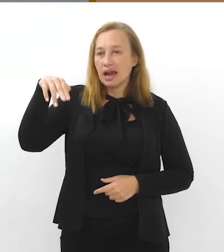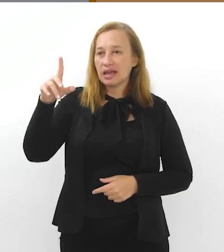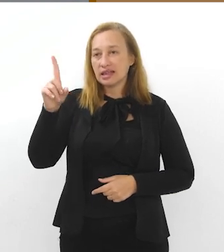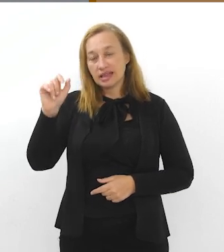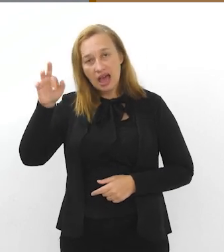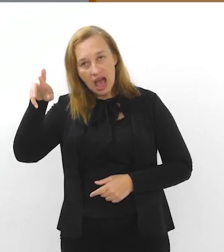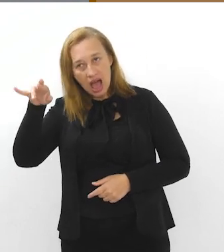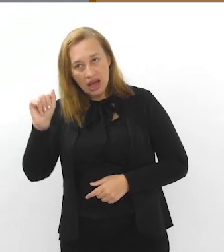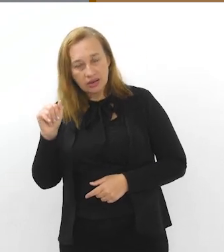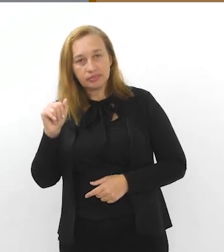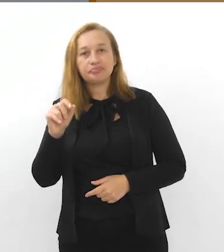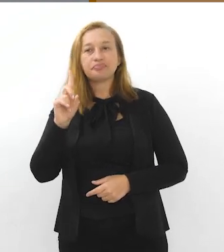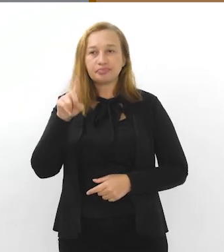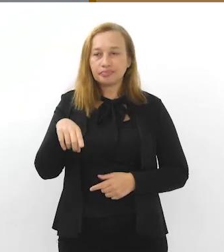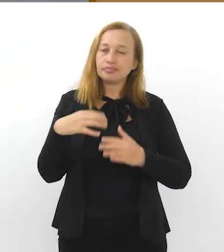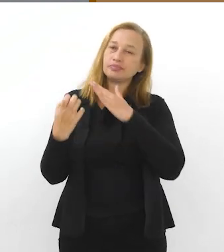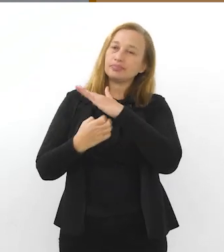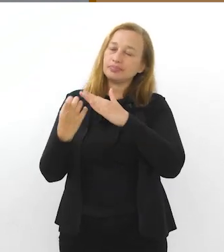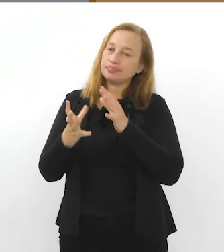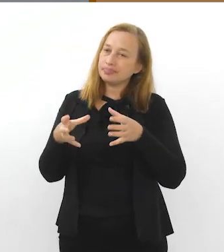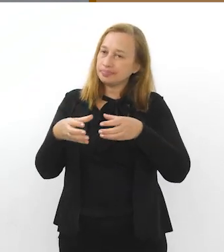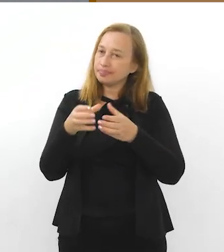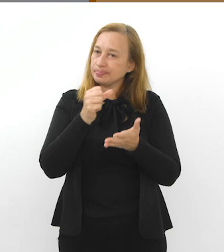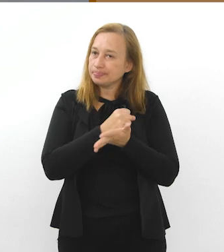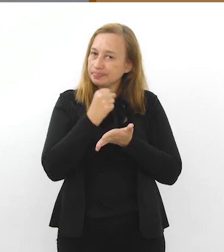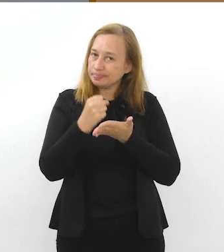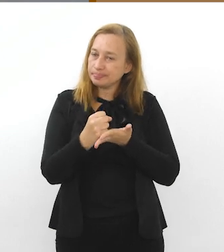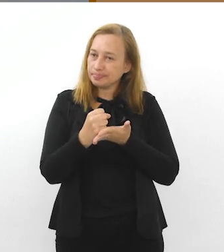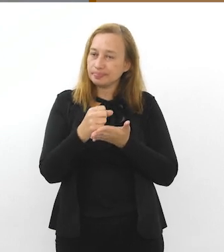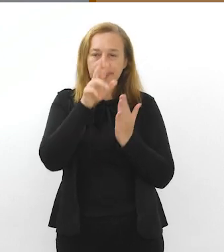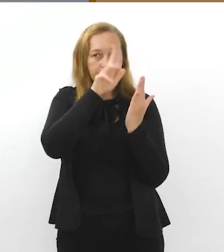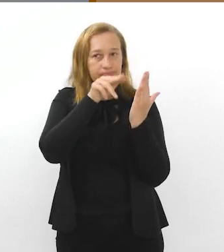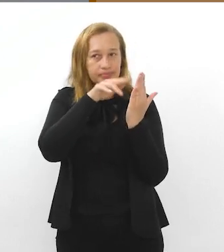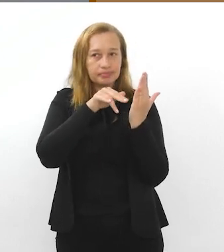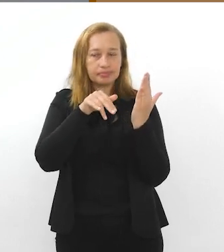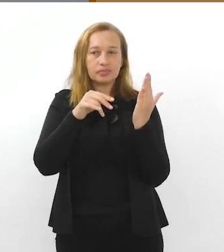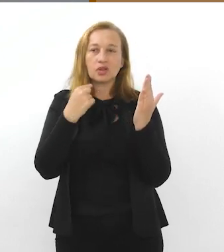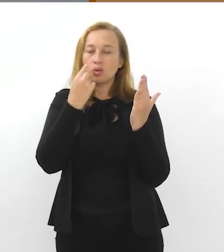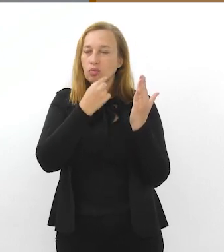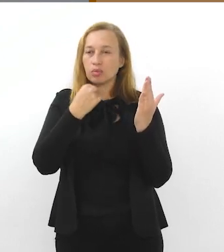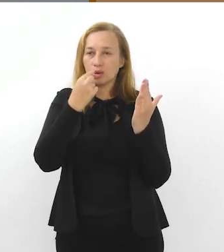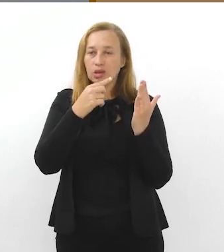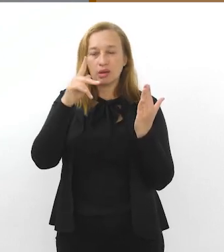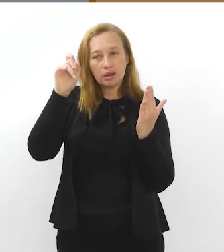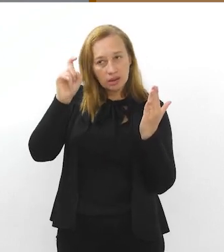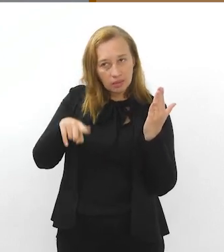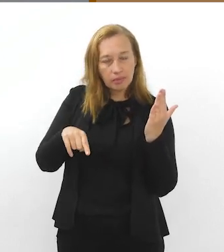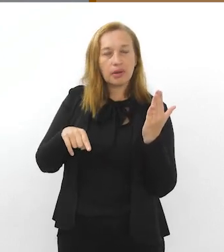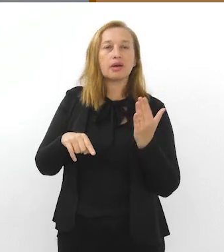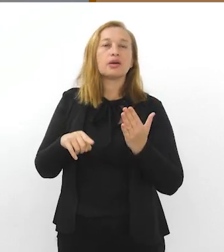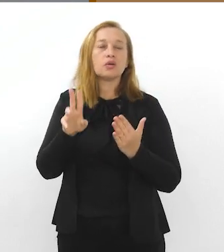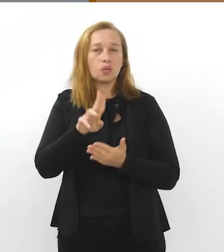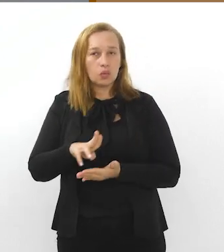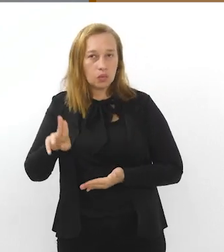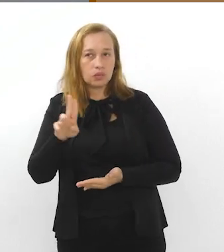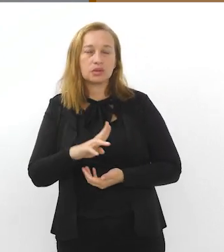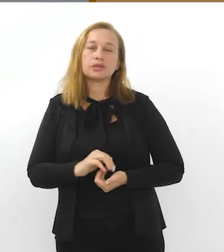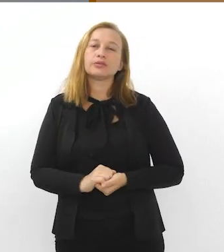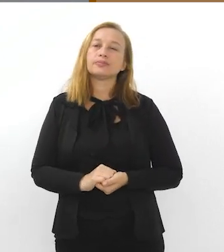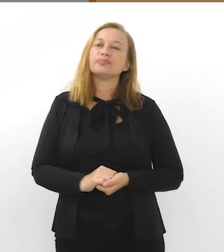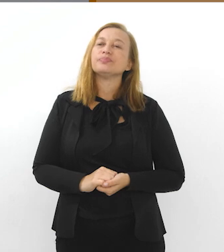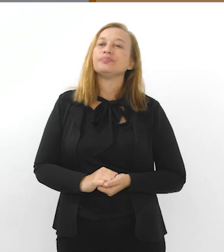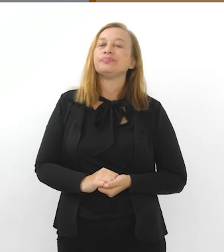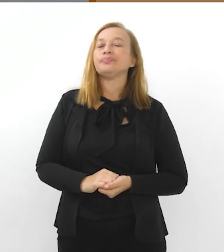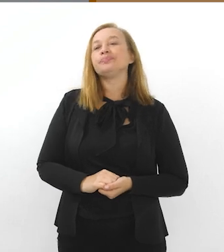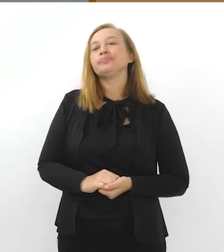é uma empresa corporativa que contrata pintores que não usam as mãos, que pintam com a boca, com o pé ou